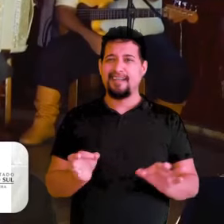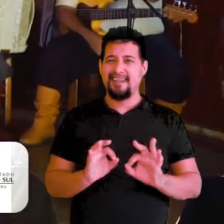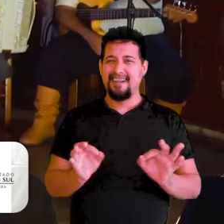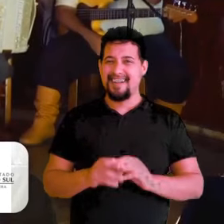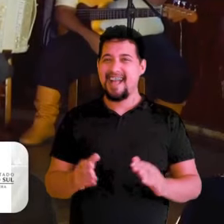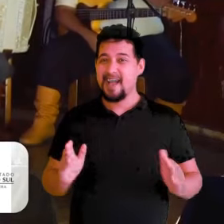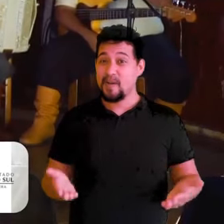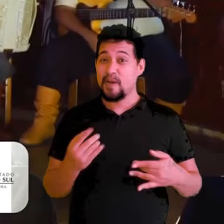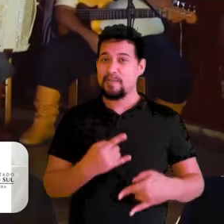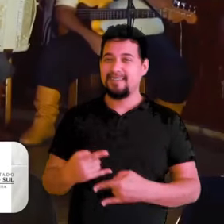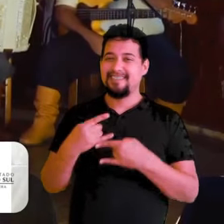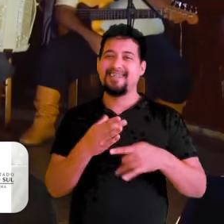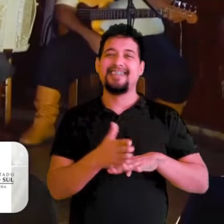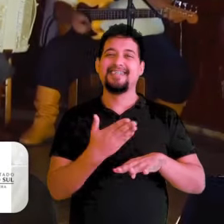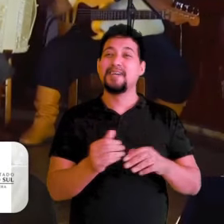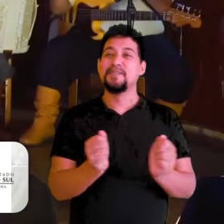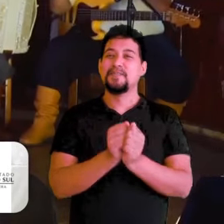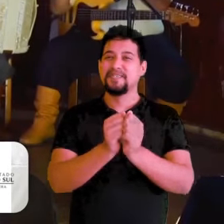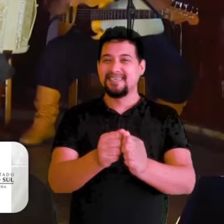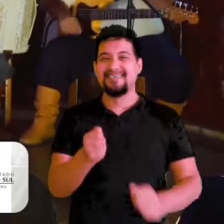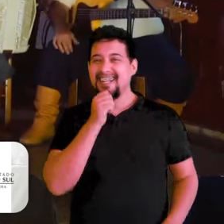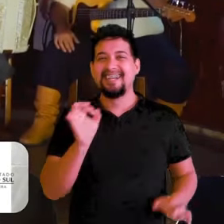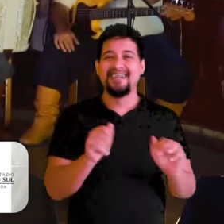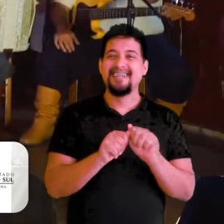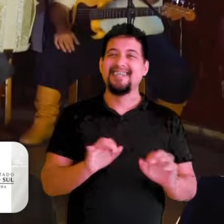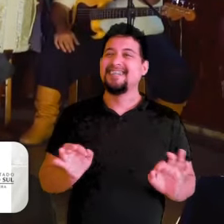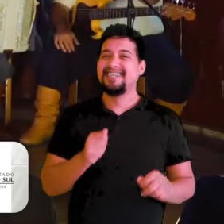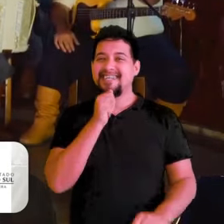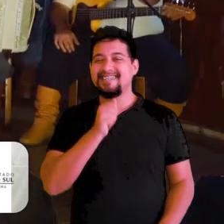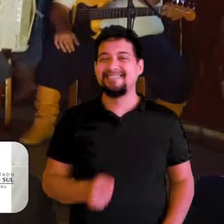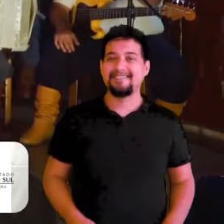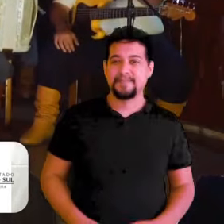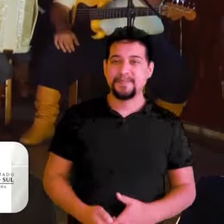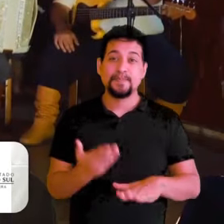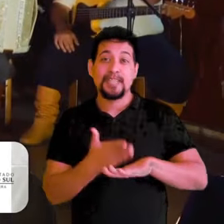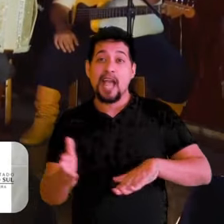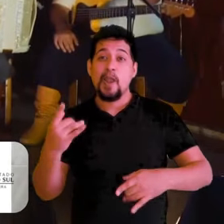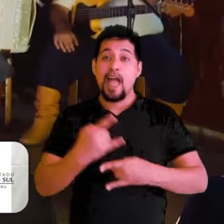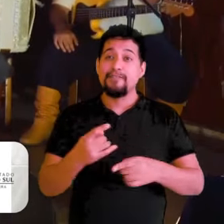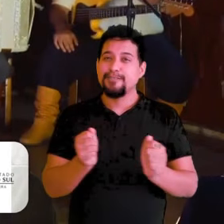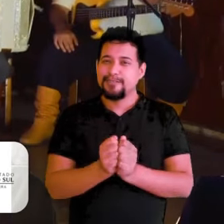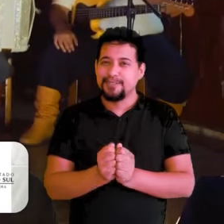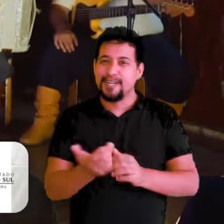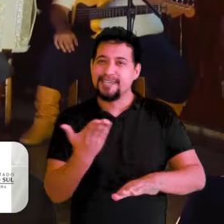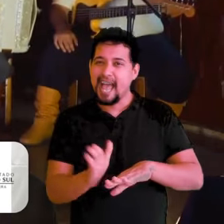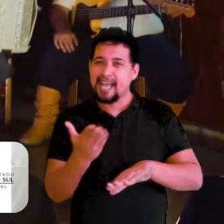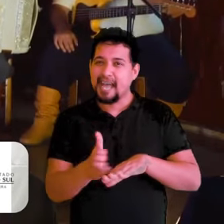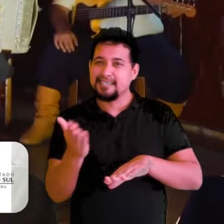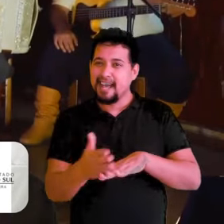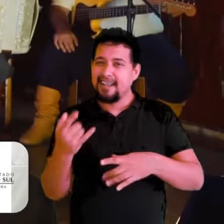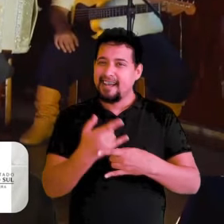De ensaiar. Agora é uma live ensaio, ninguém fez ainda, né? Live ensaio. Ensaio live? Live